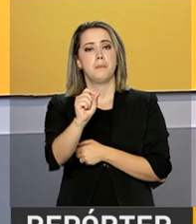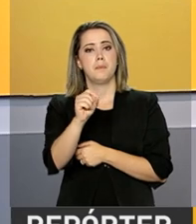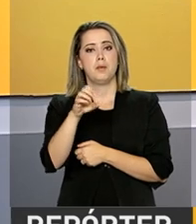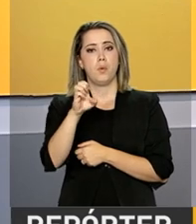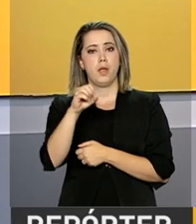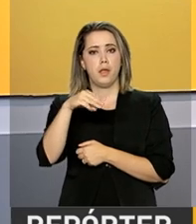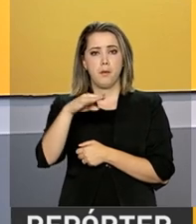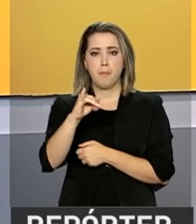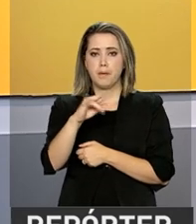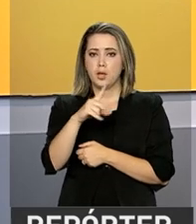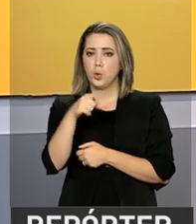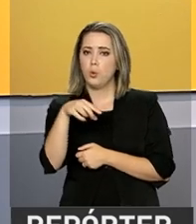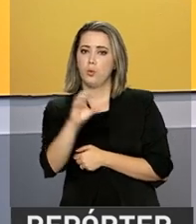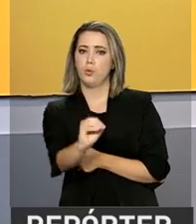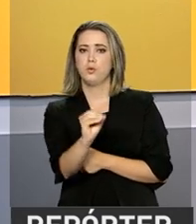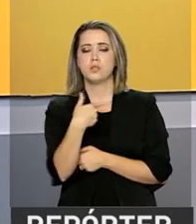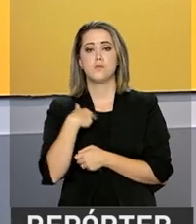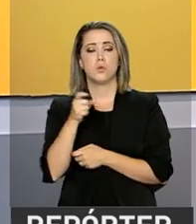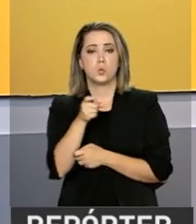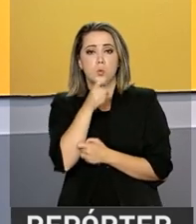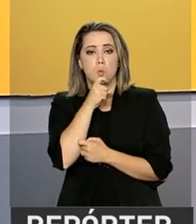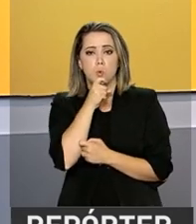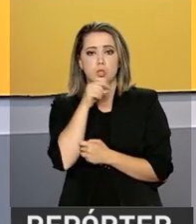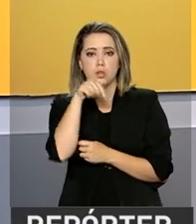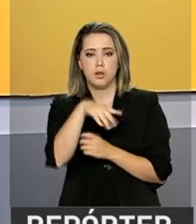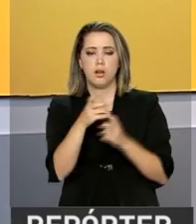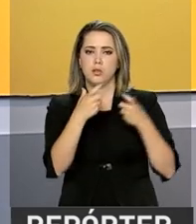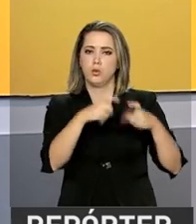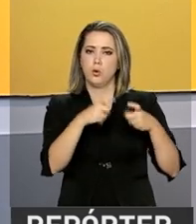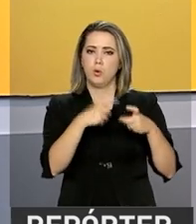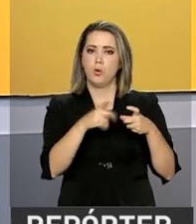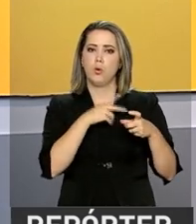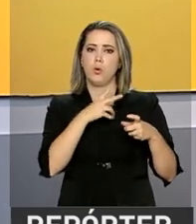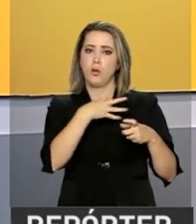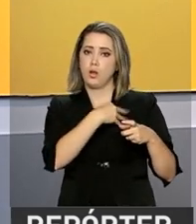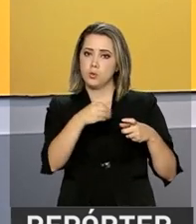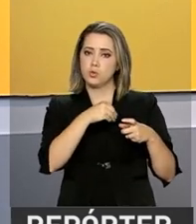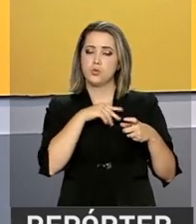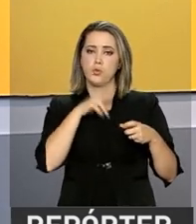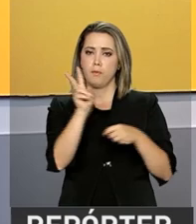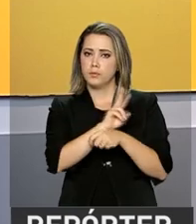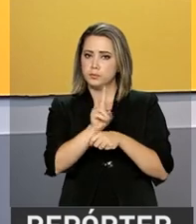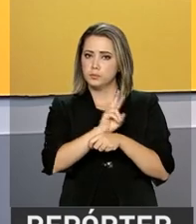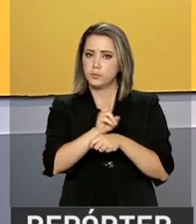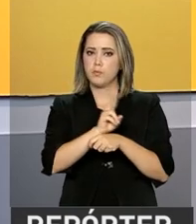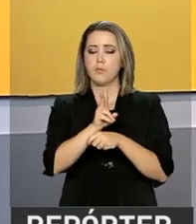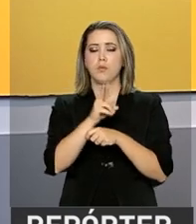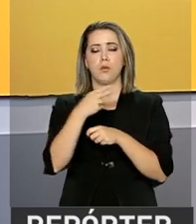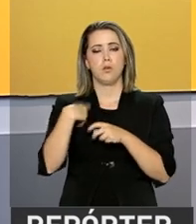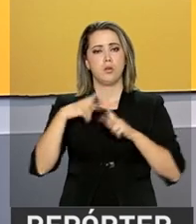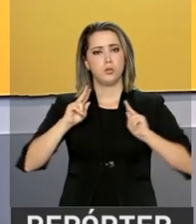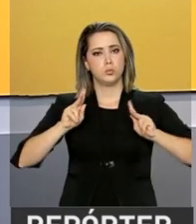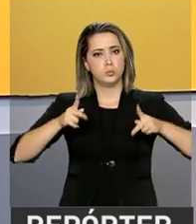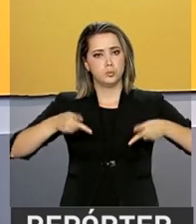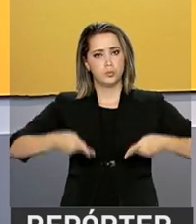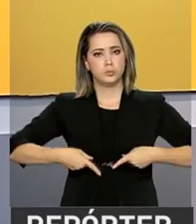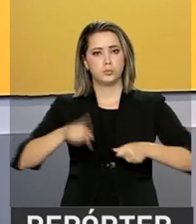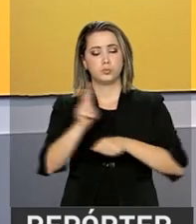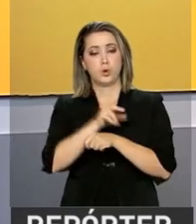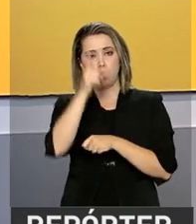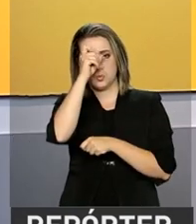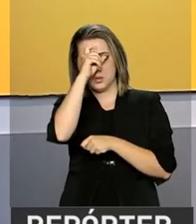no Brasil em clínicas de reprodução humana assistida. O número reflete aumento na procura